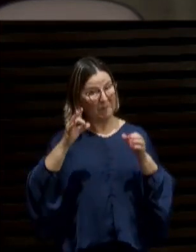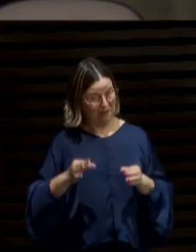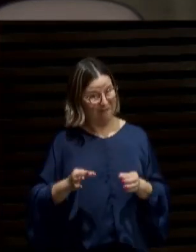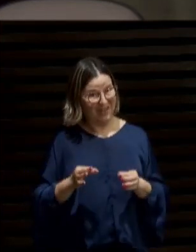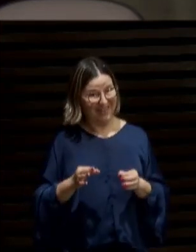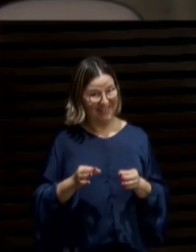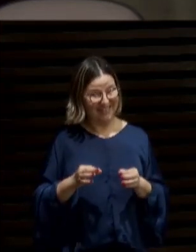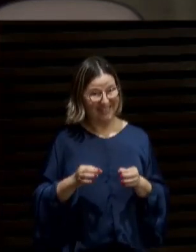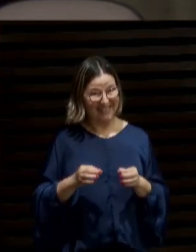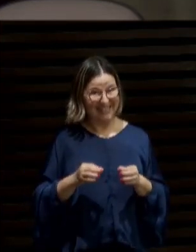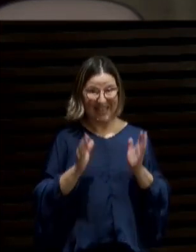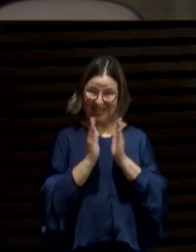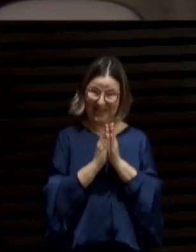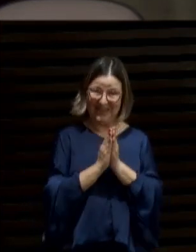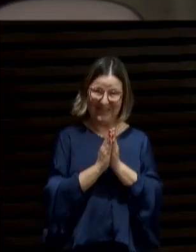com a vontade do Pai.